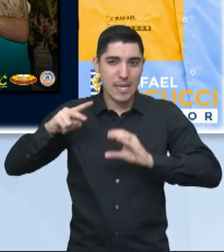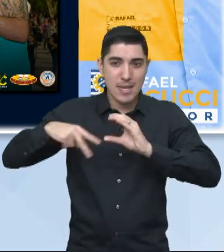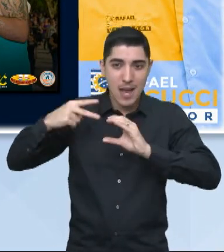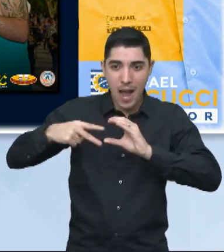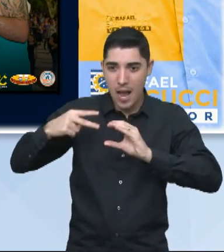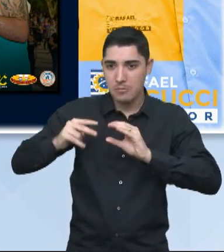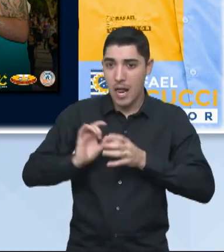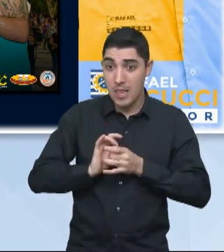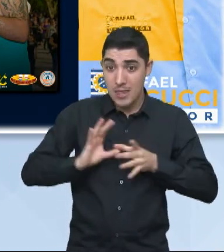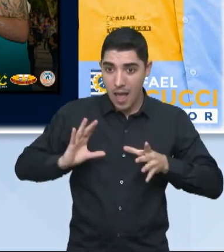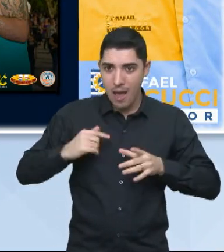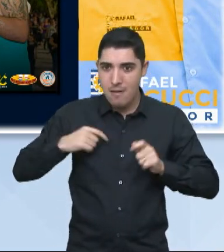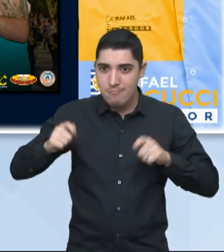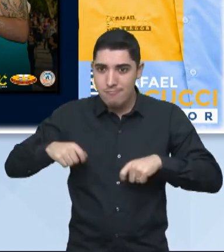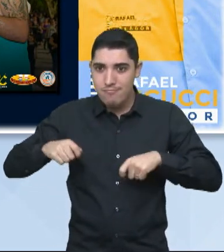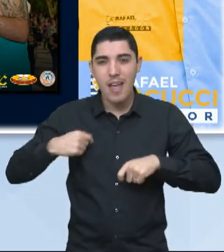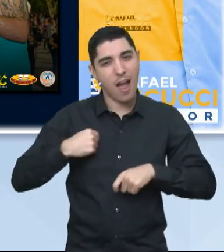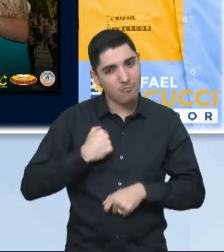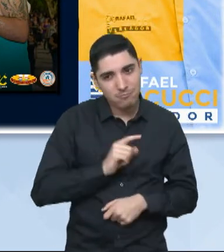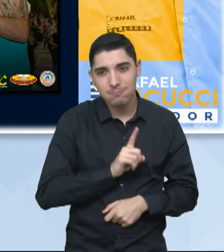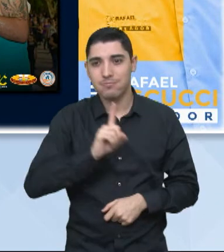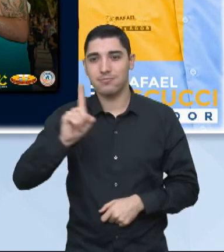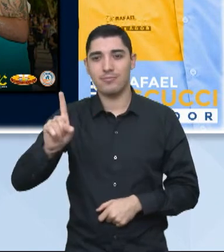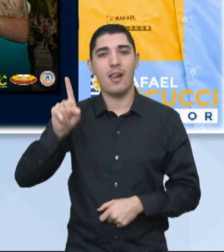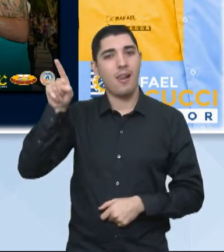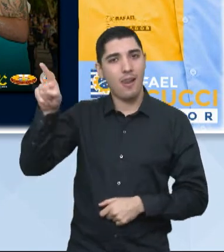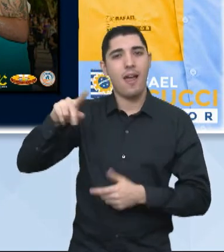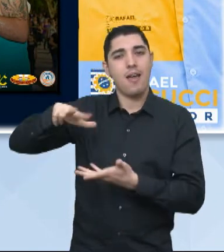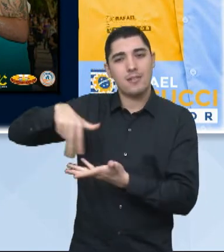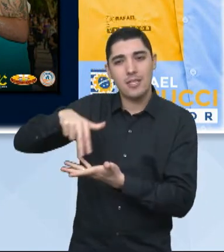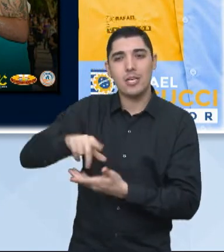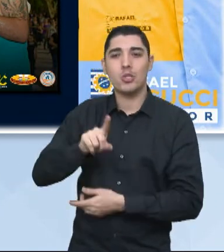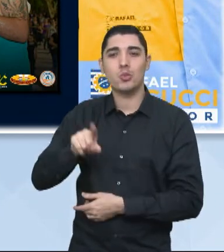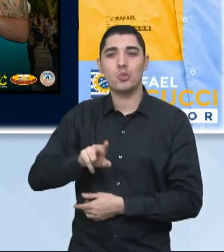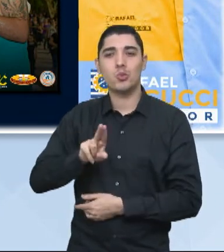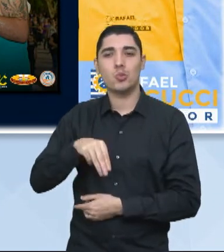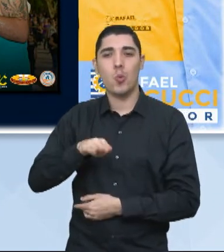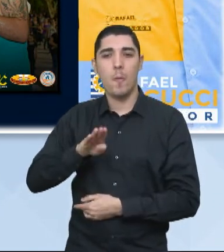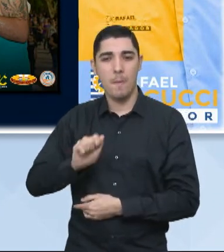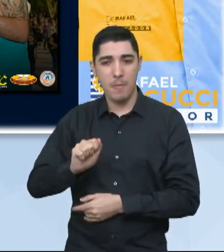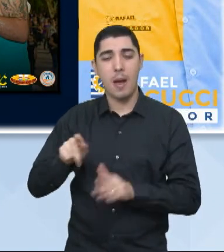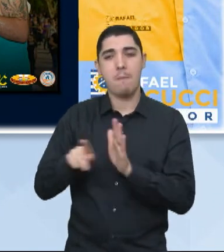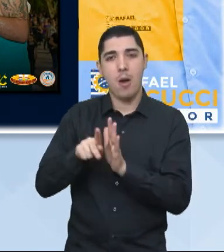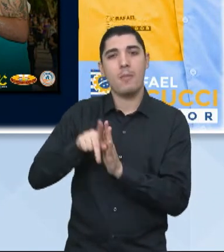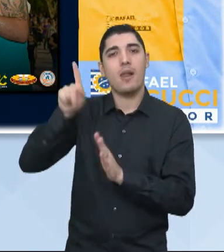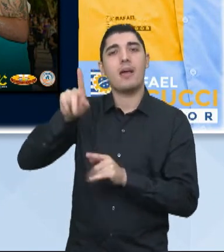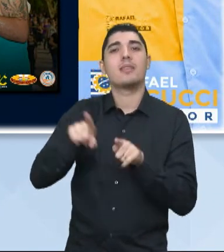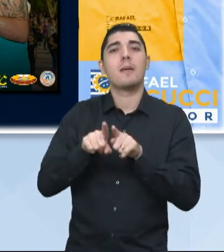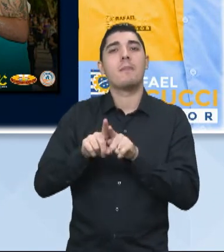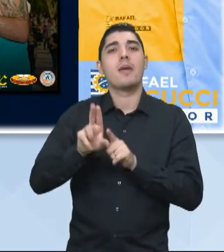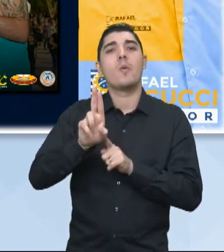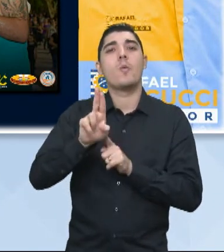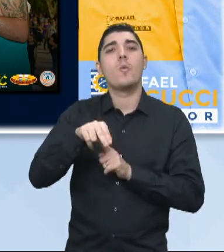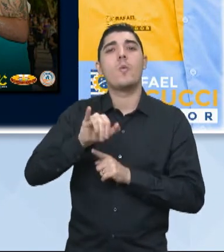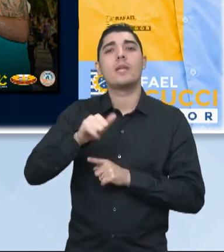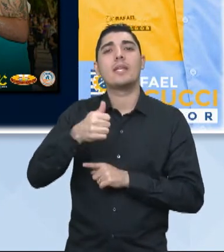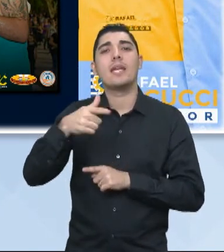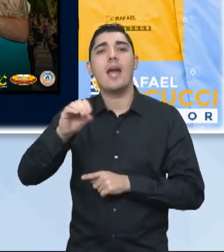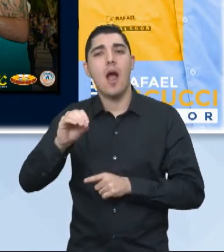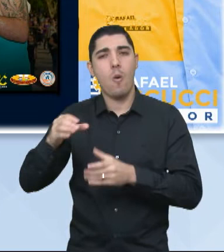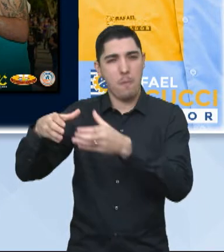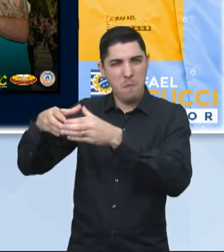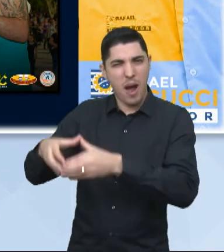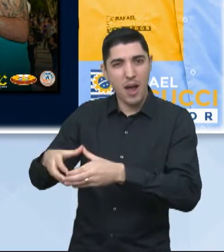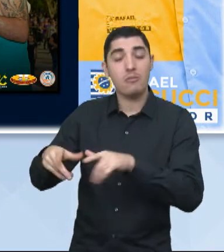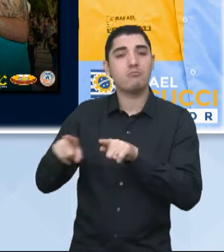Municipal é possível, eu estou lá na Zumba, na Praça, na Zumba do União e nas festividades da SAB do